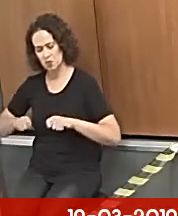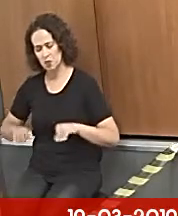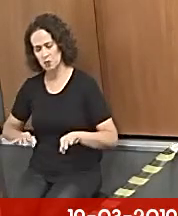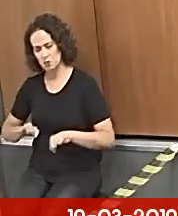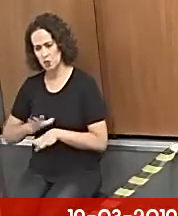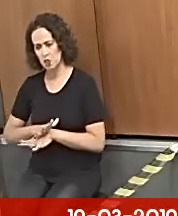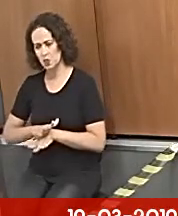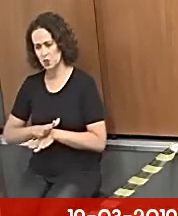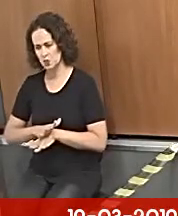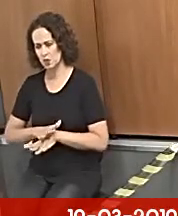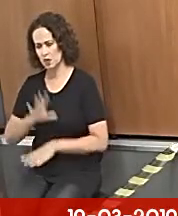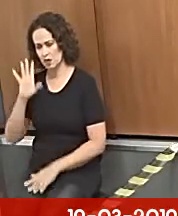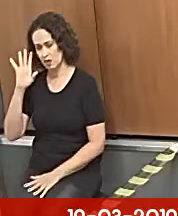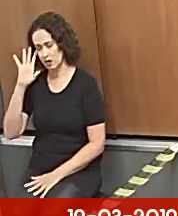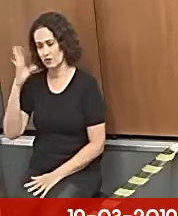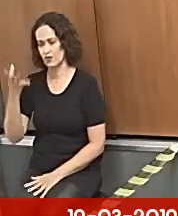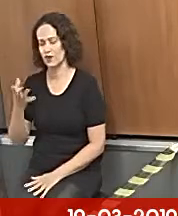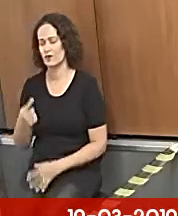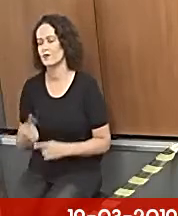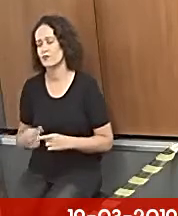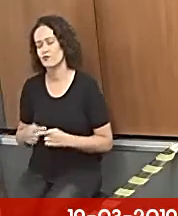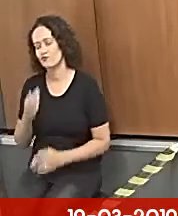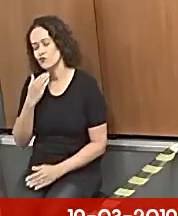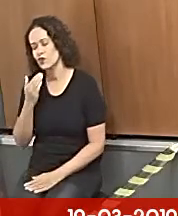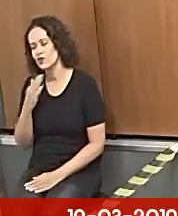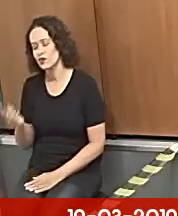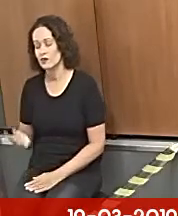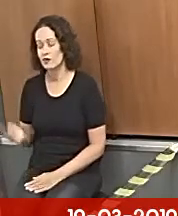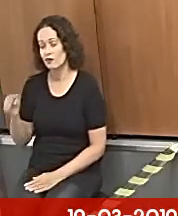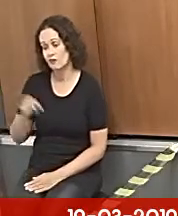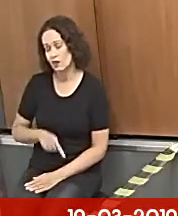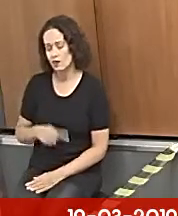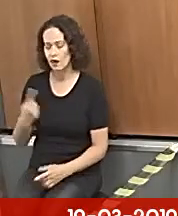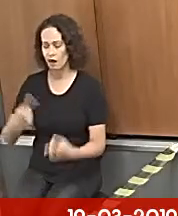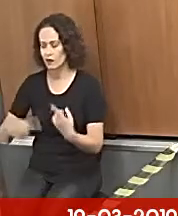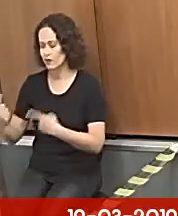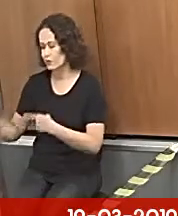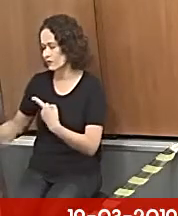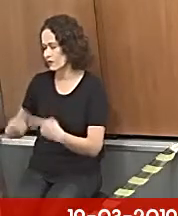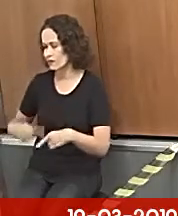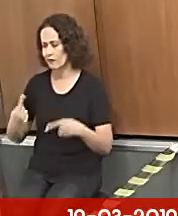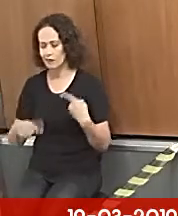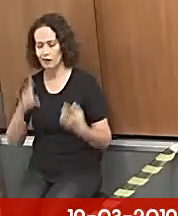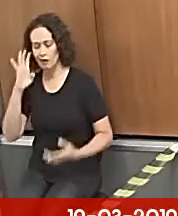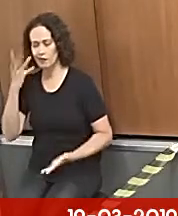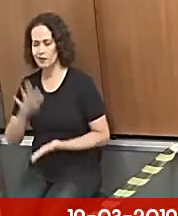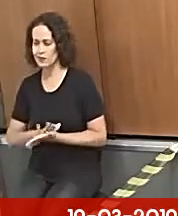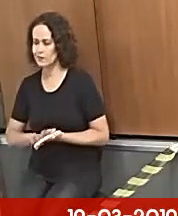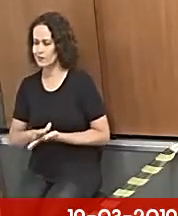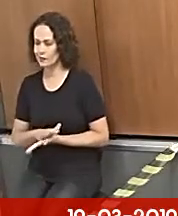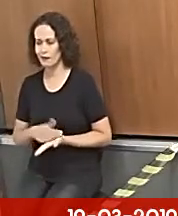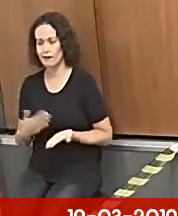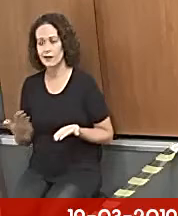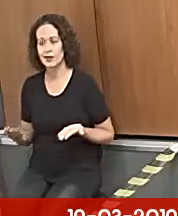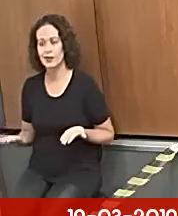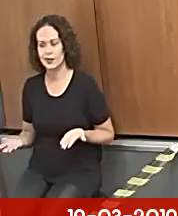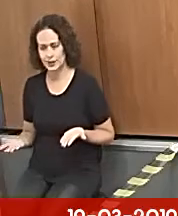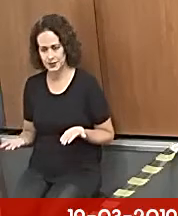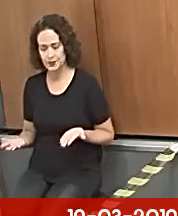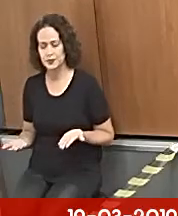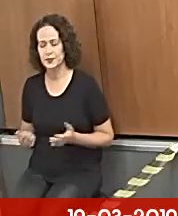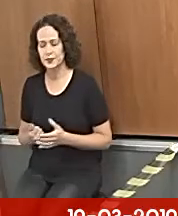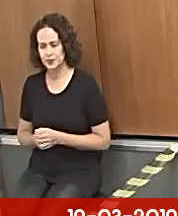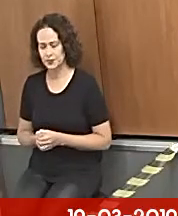resolver porque não adianta vim ea gente discute discutiram resolver igual nosso aguardando adaptar ao que a